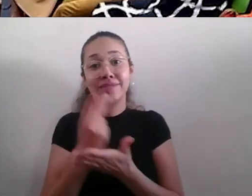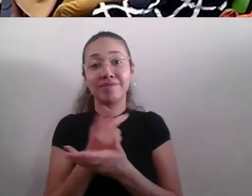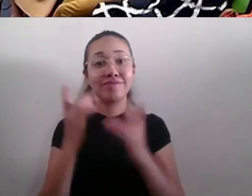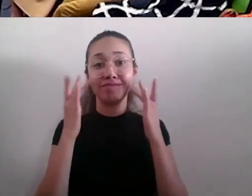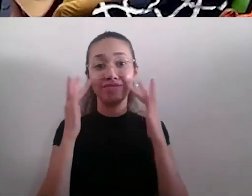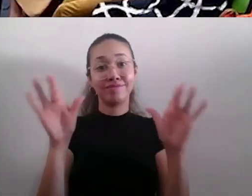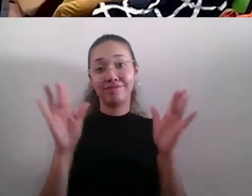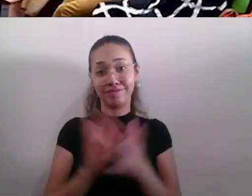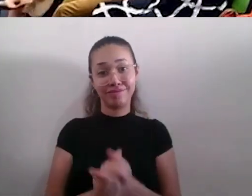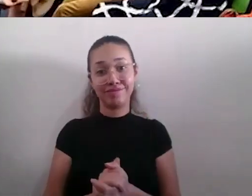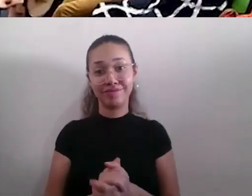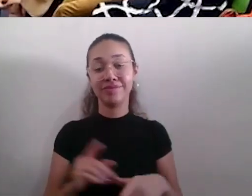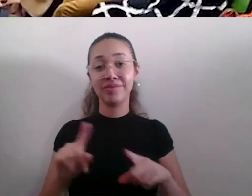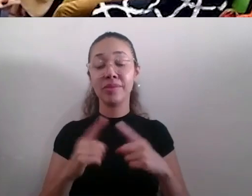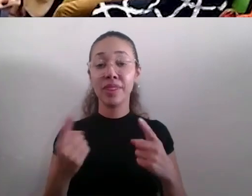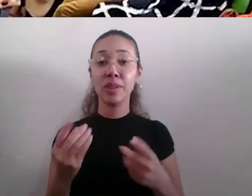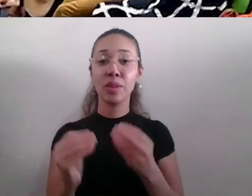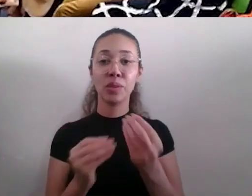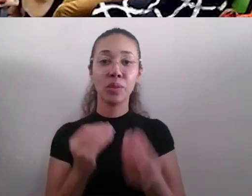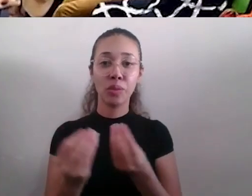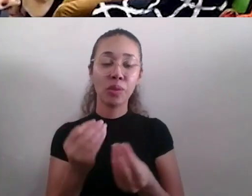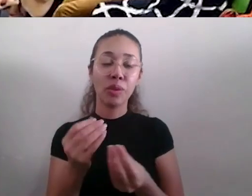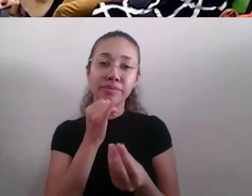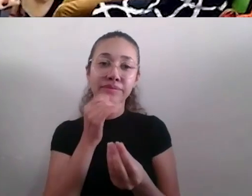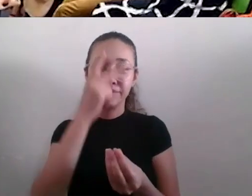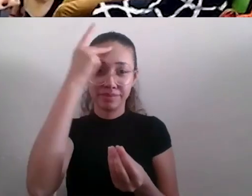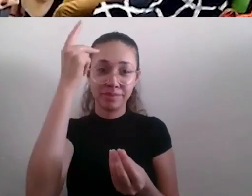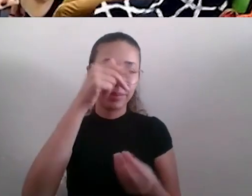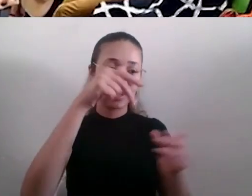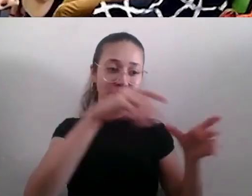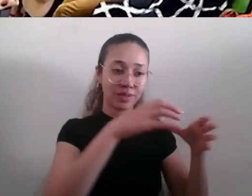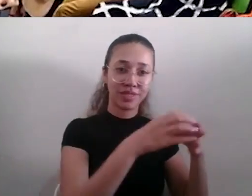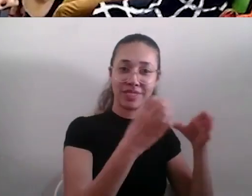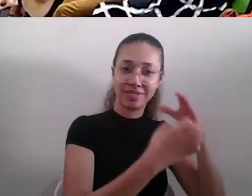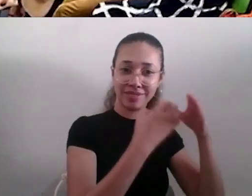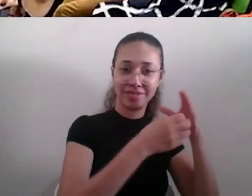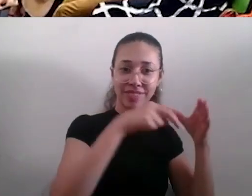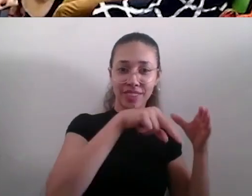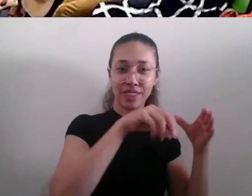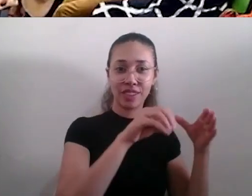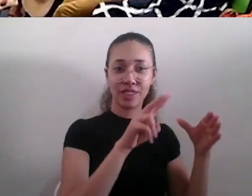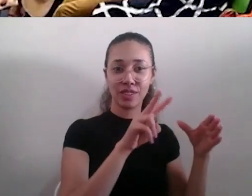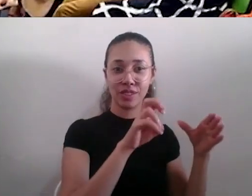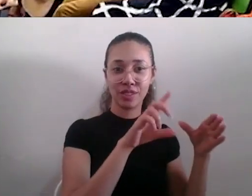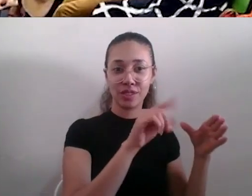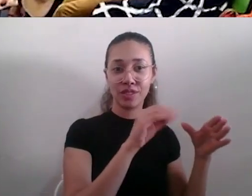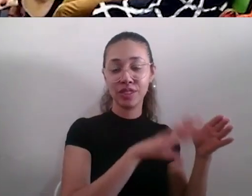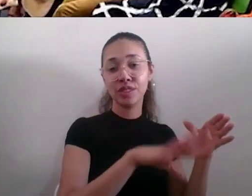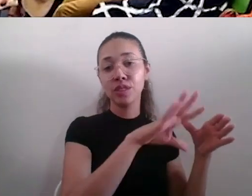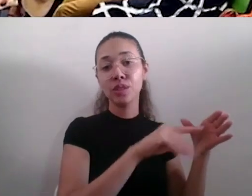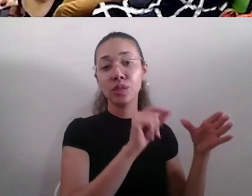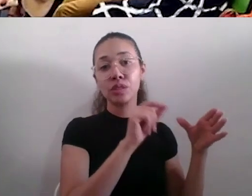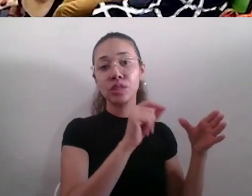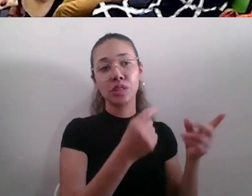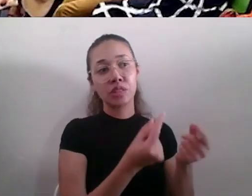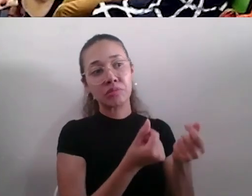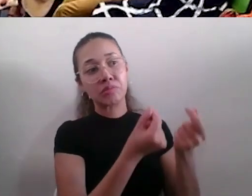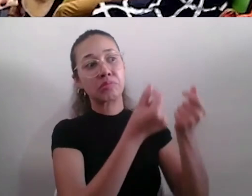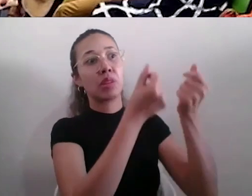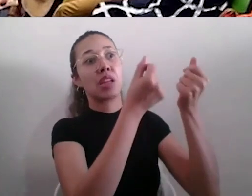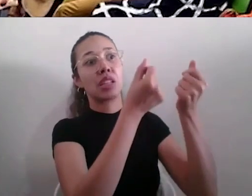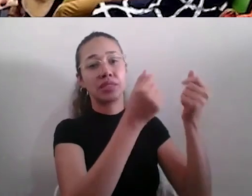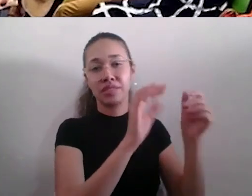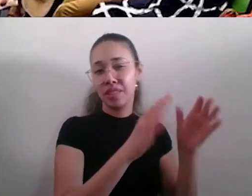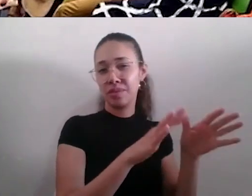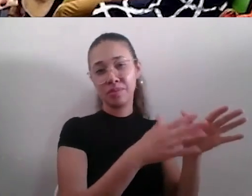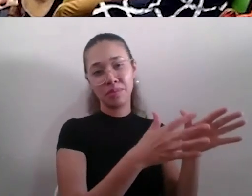E como as pessoas da novela são todos, não são todos de classe média nem classe média alta. Aliás, a